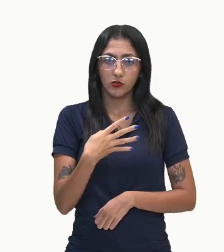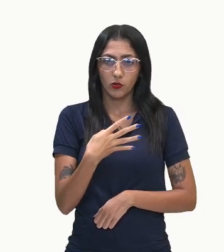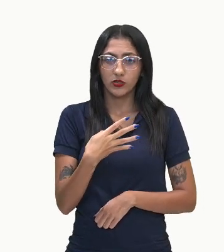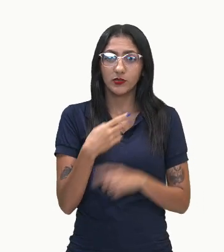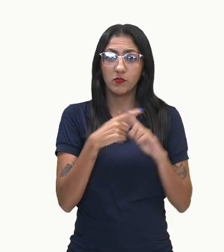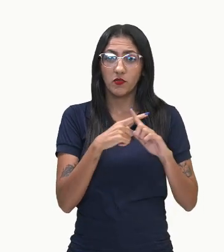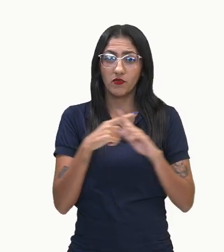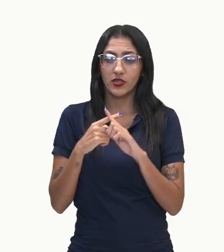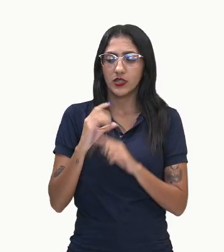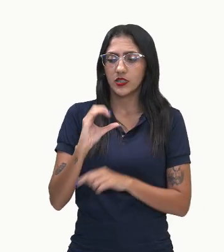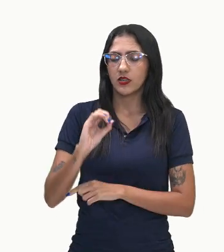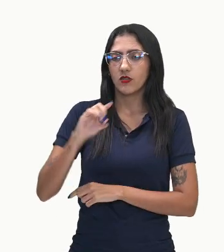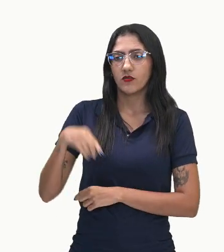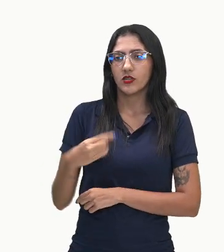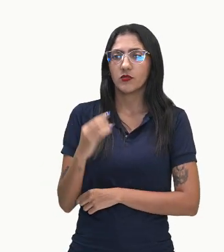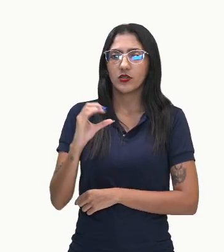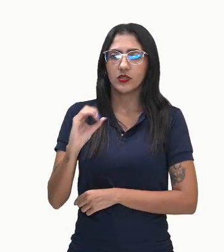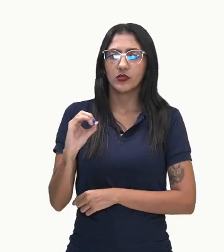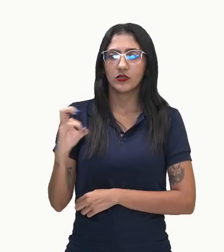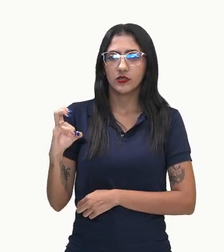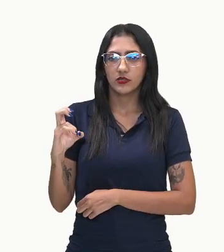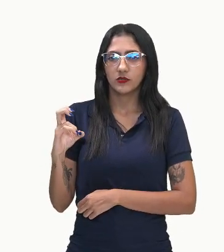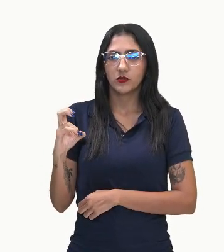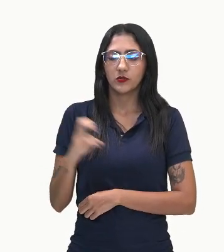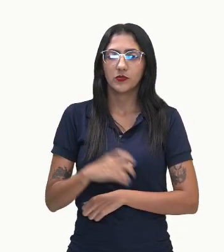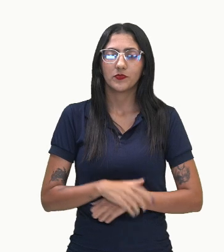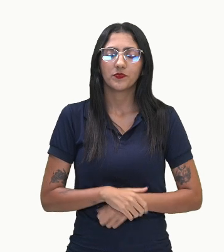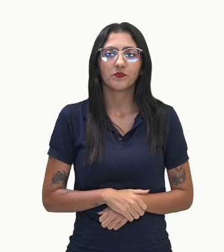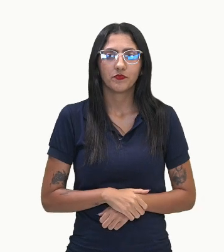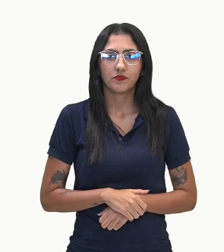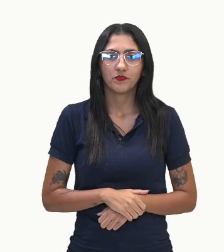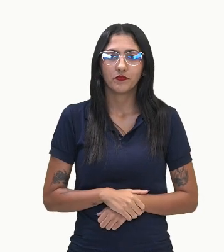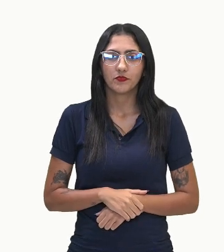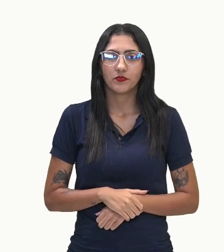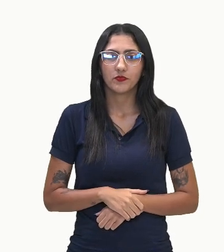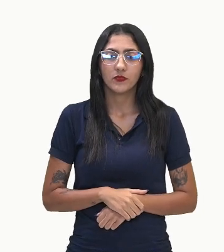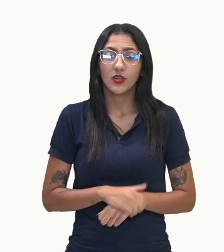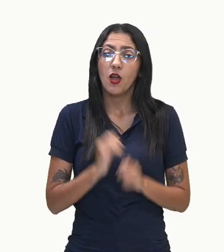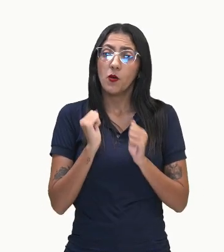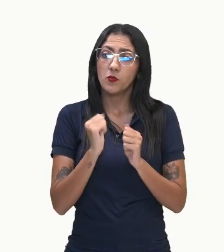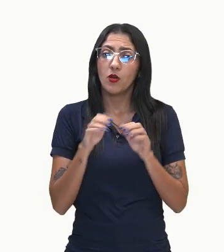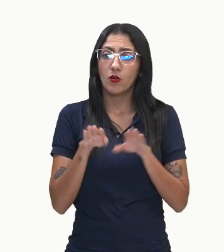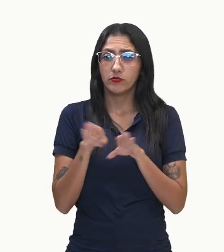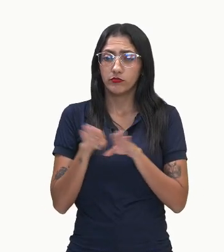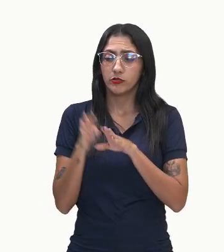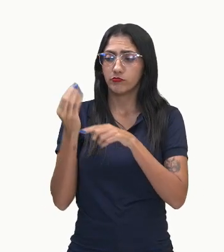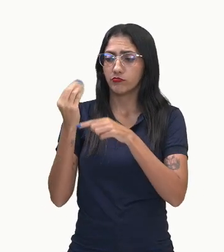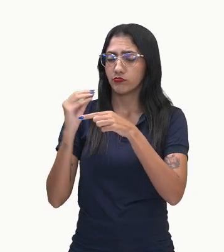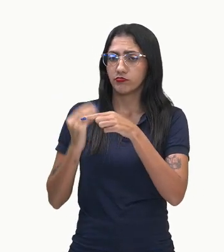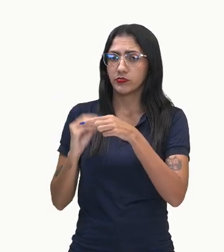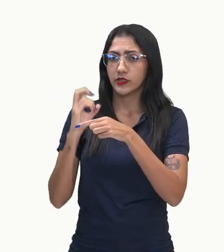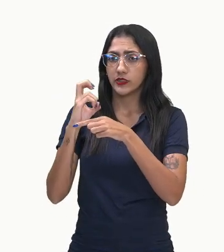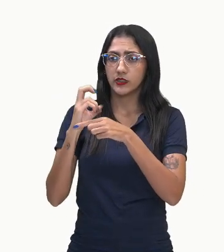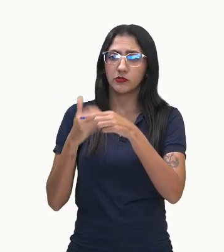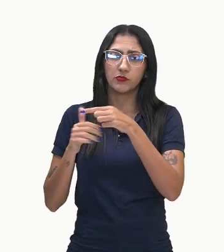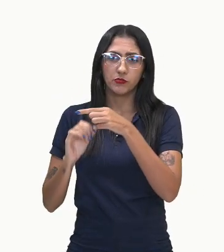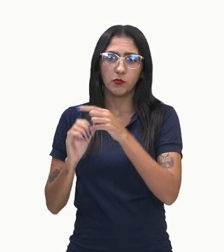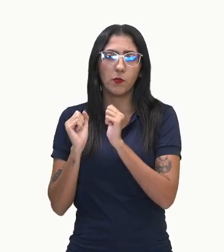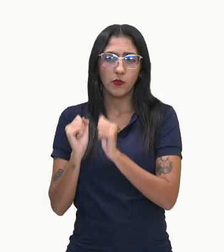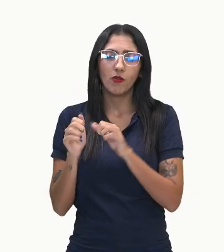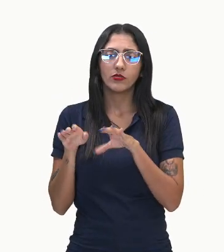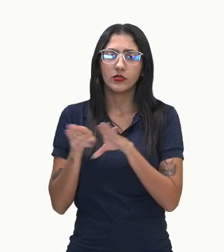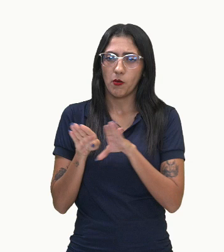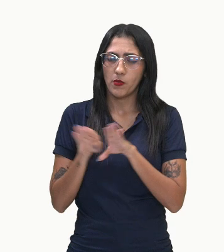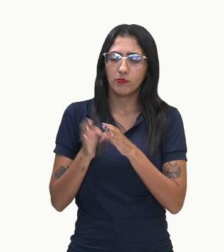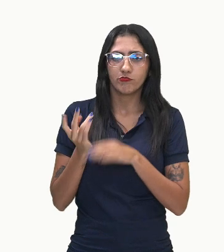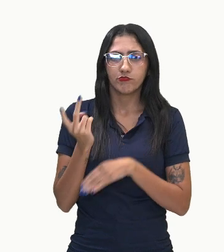1.414 vezes 0,5. Também poderia usar 5 sobre 10. Aqui fica ao seu critério. Qual for